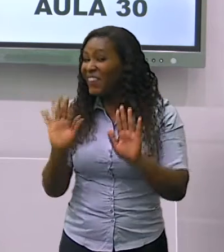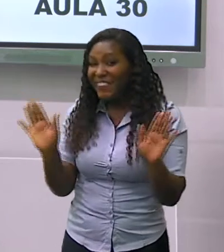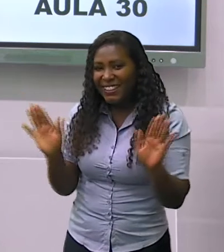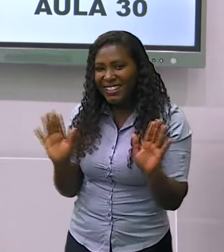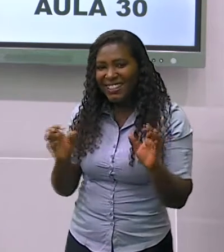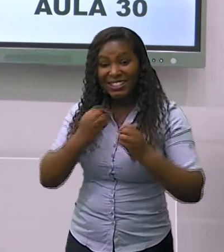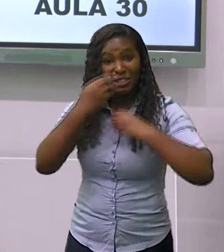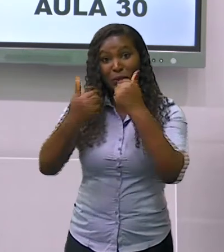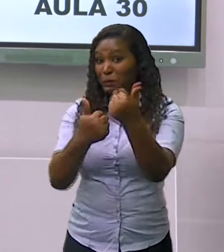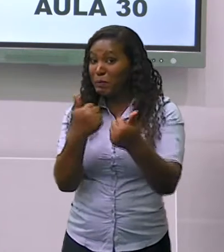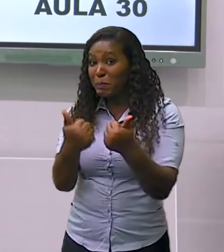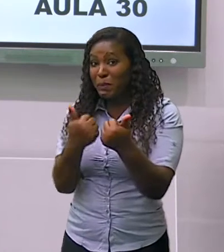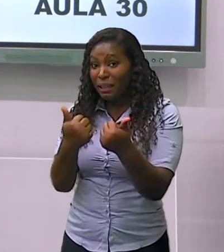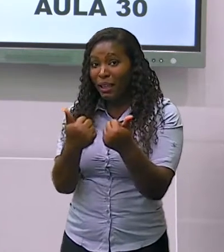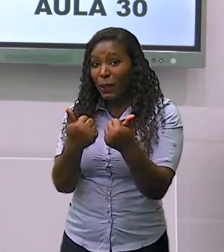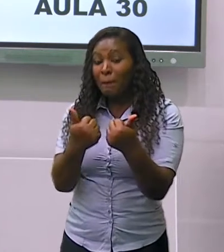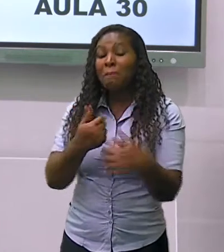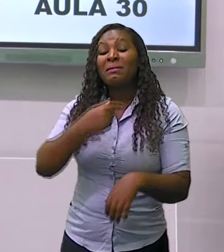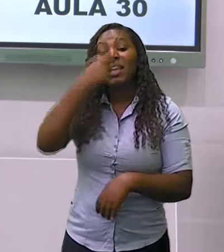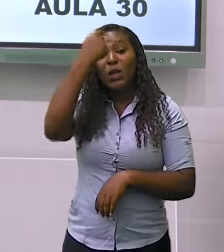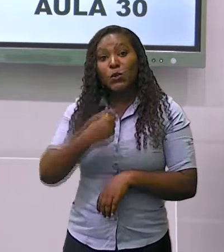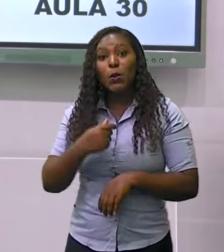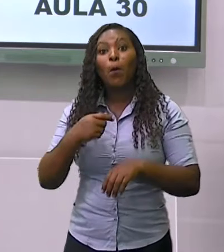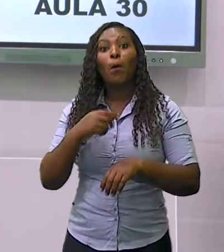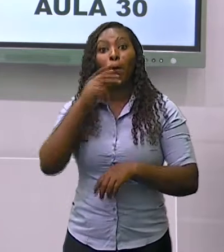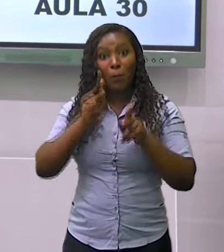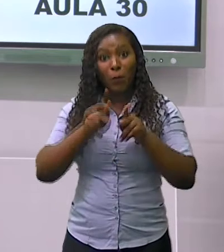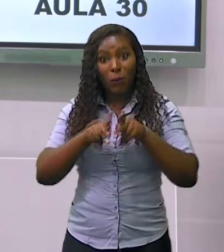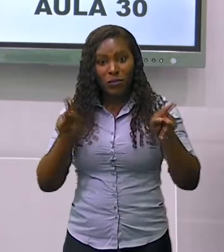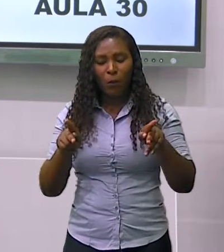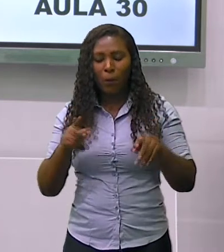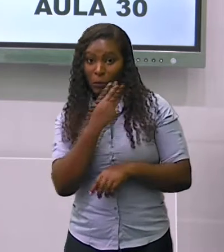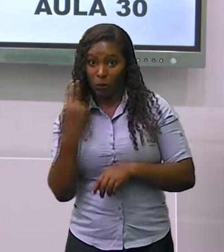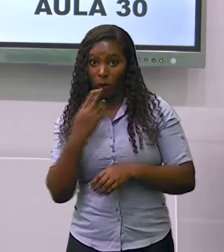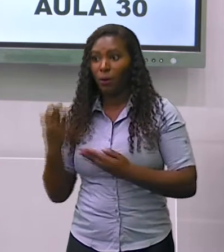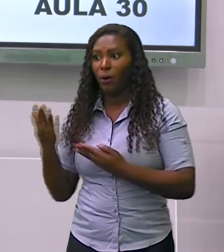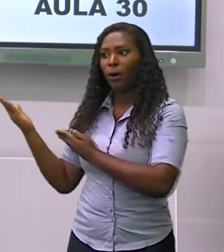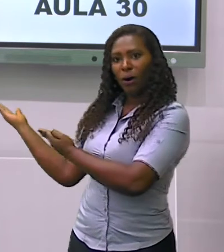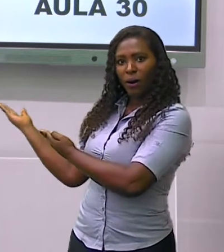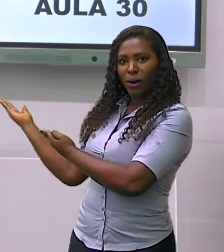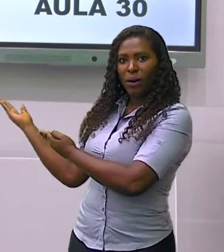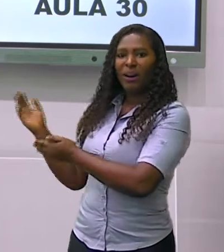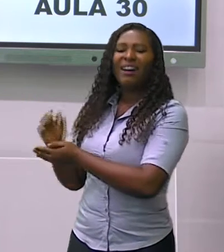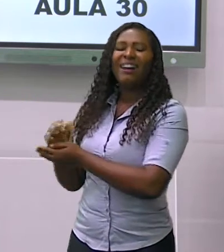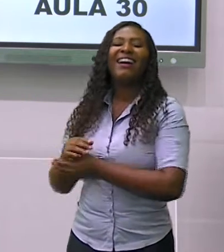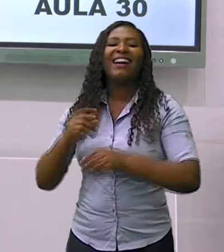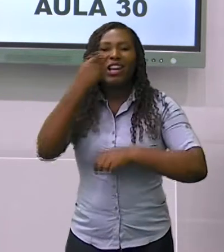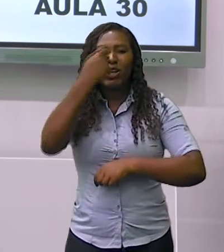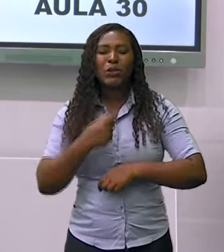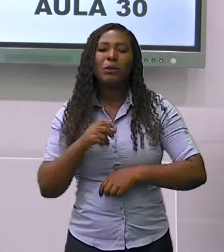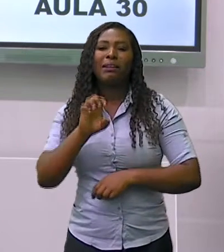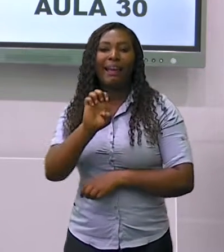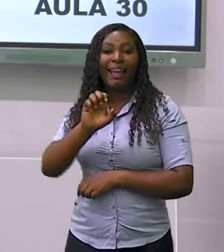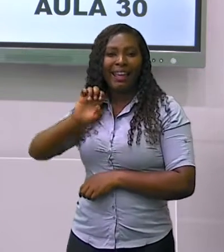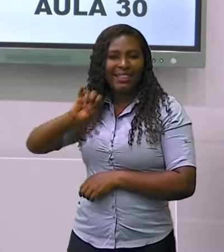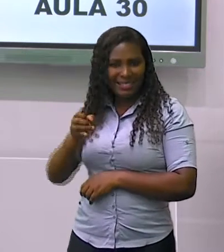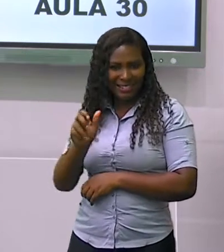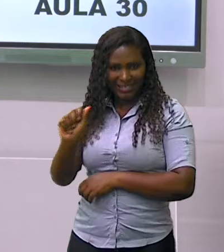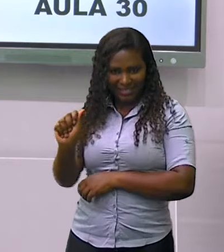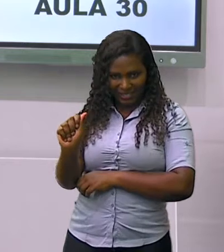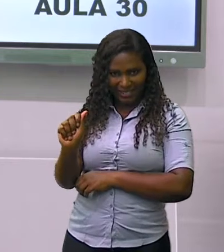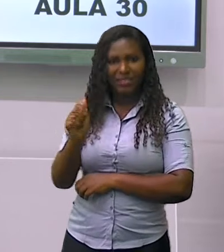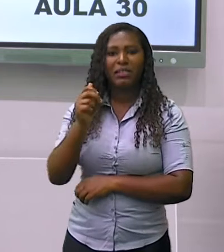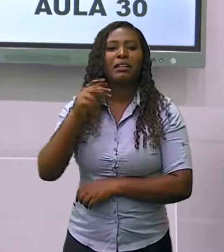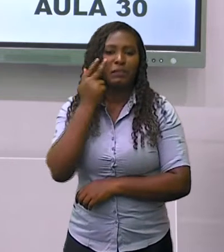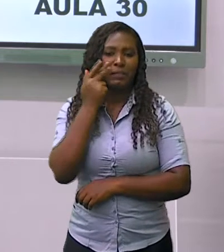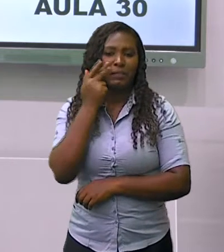Olá, tudo bem? Sou o professor Cristiano Vieira, da Educação de Jovens e Adultos da SMED-GV. Na